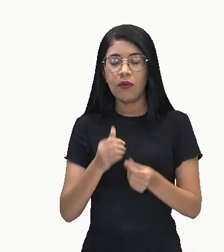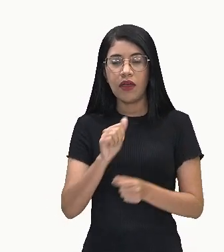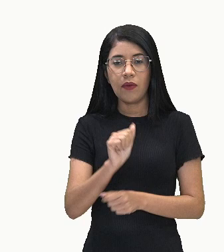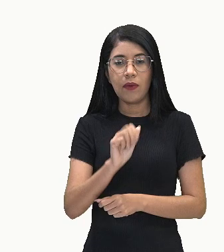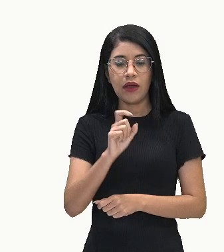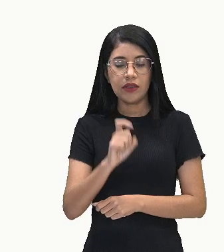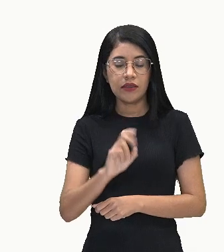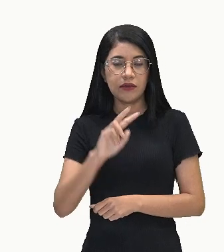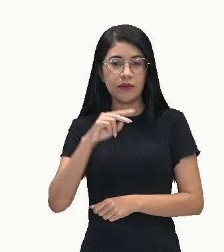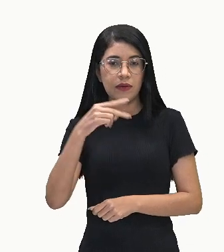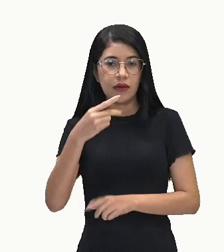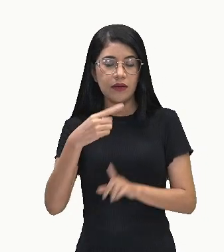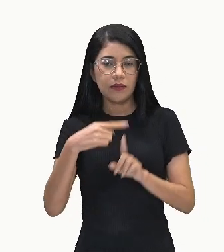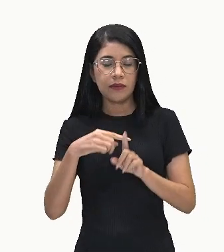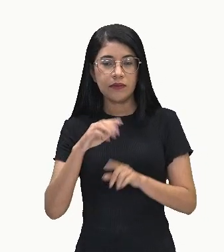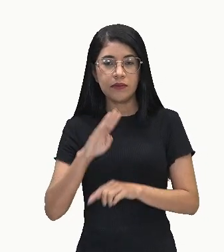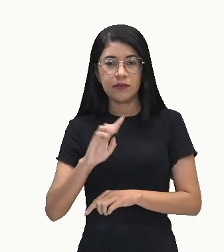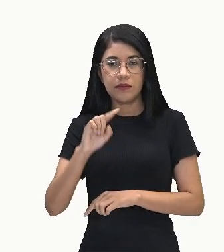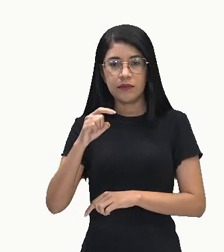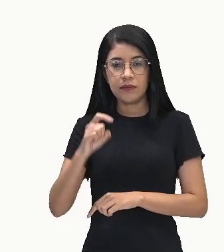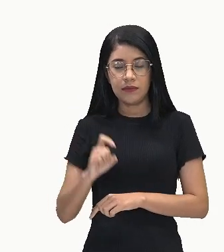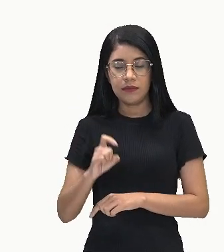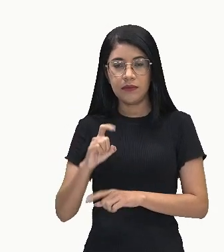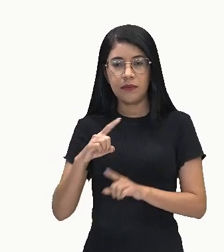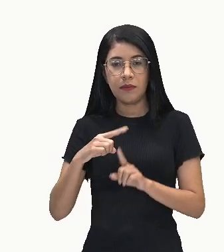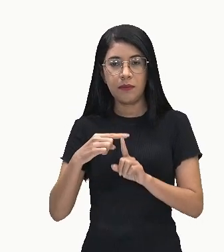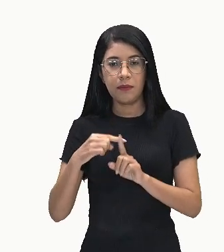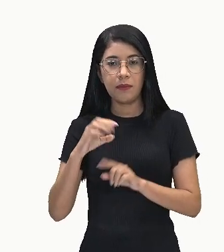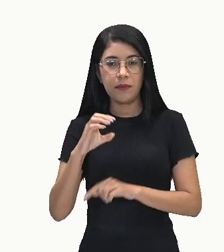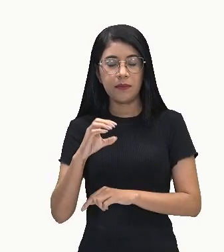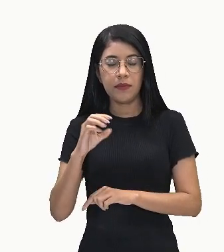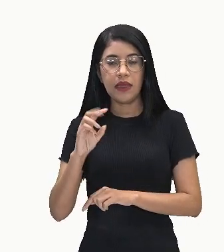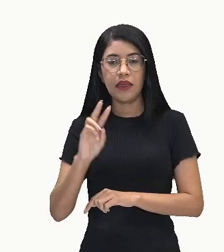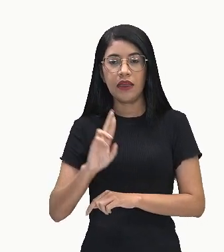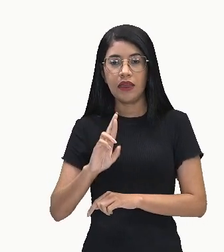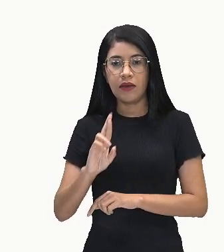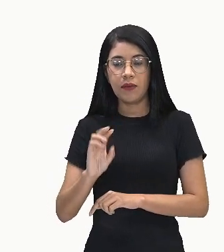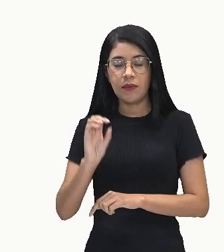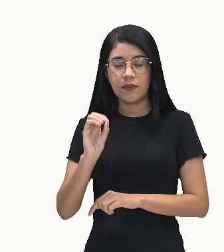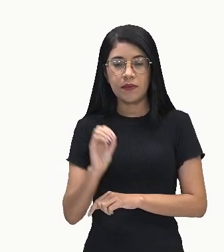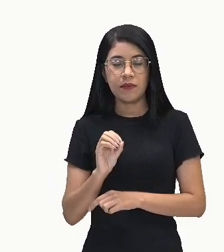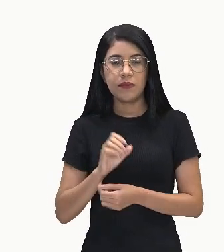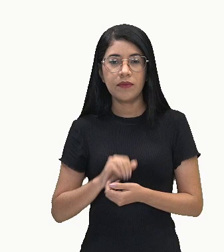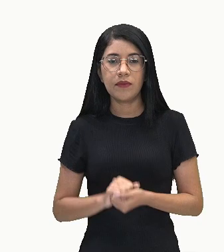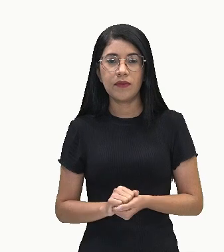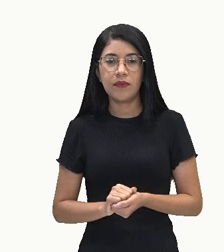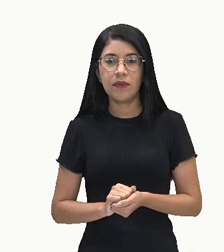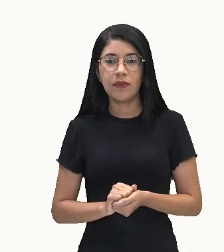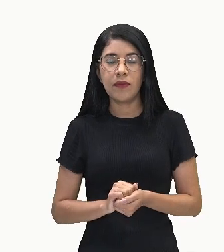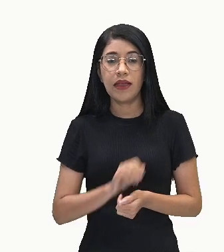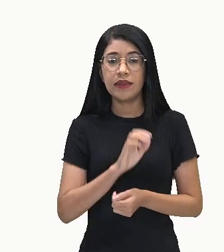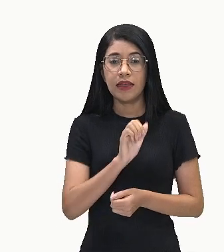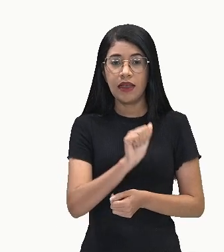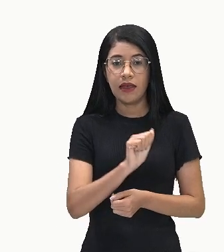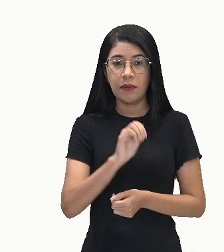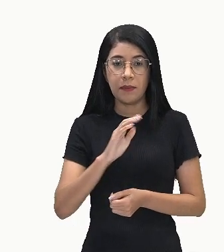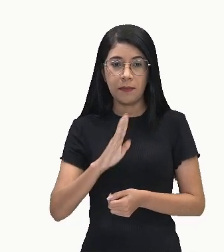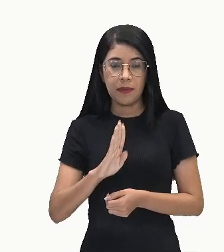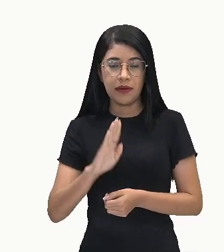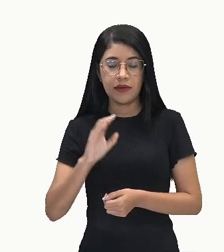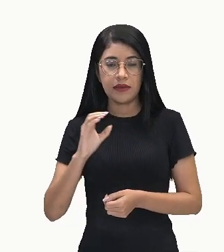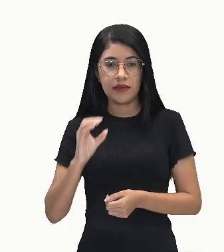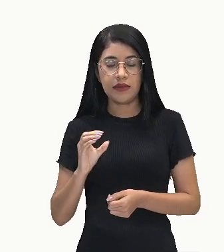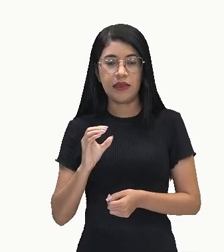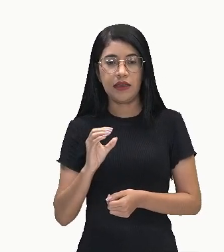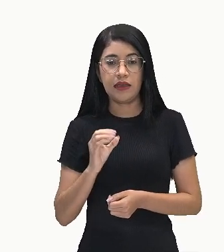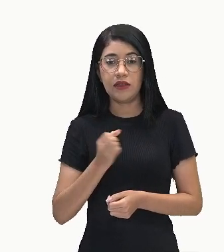ax² mais bx mais c igual a zero. Sendo que a, b e c são